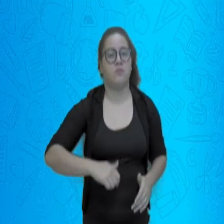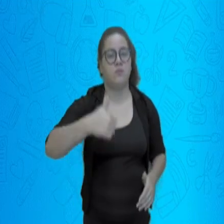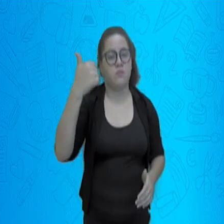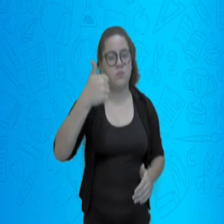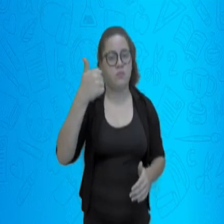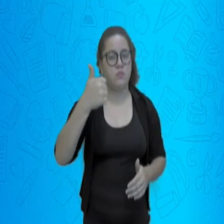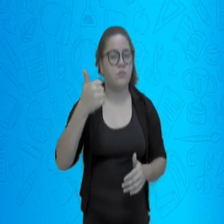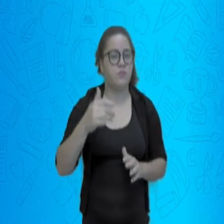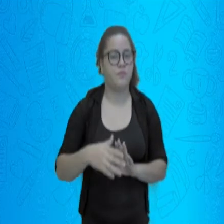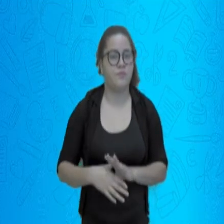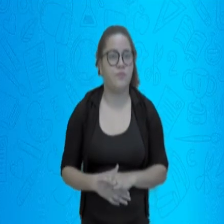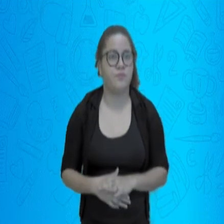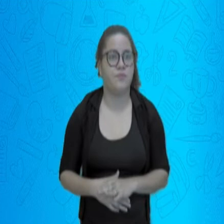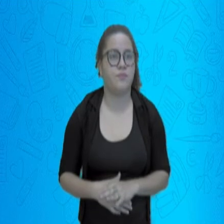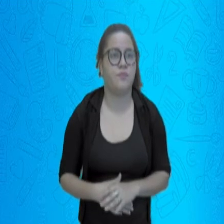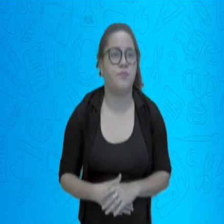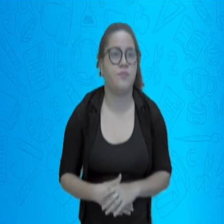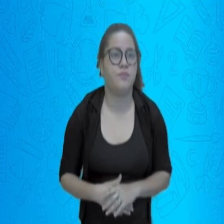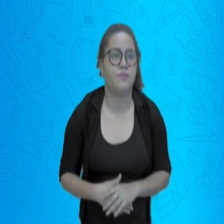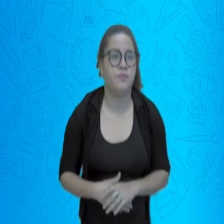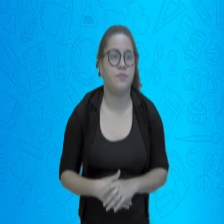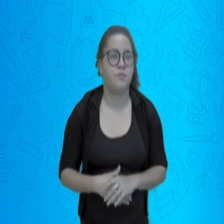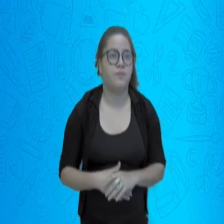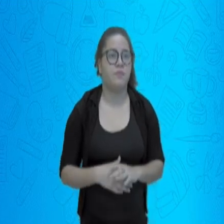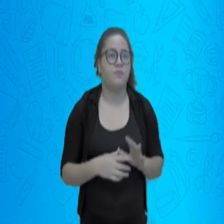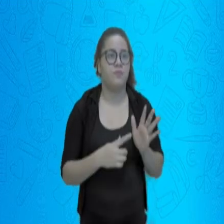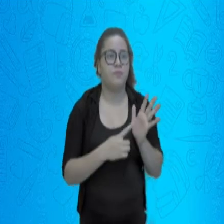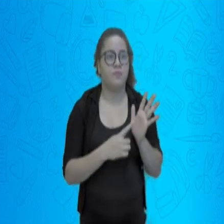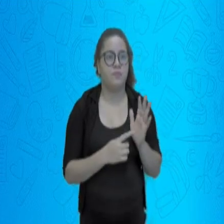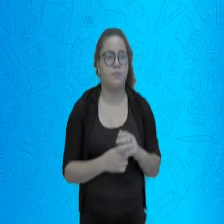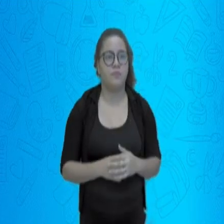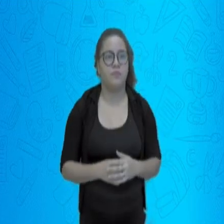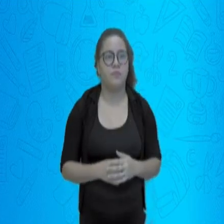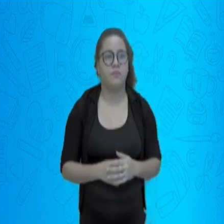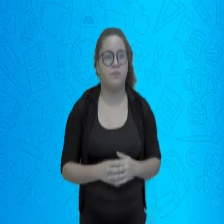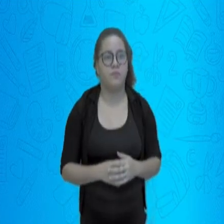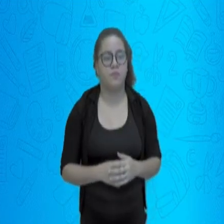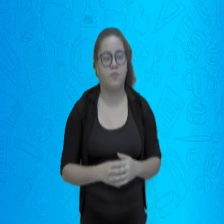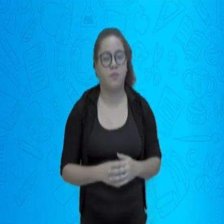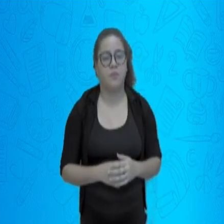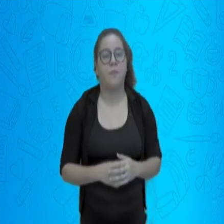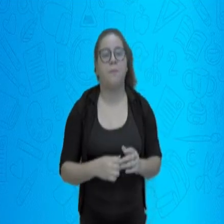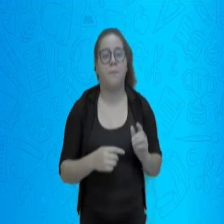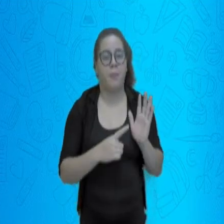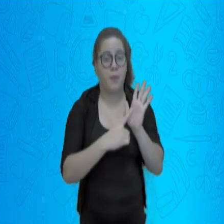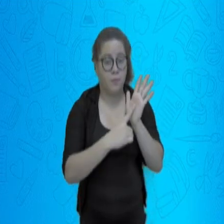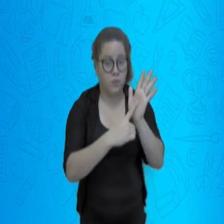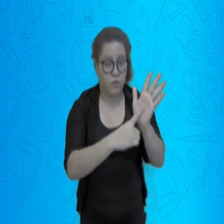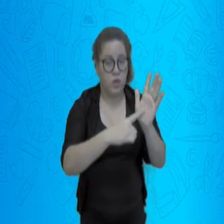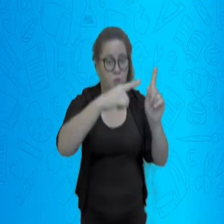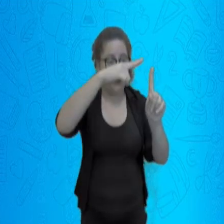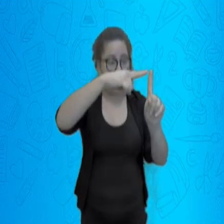Primeiro, eu vou mostrar para vocês aqui, a gente representou como se fosse um termômetro.